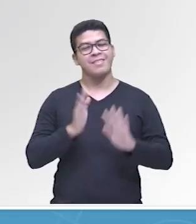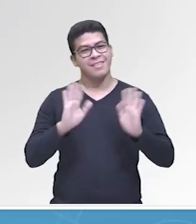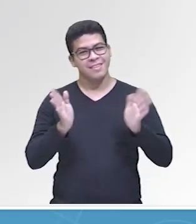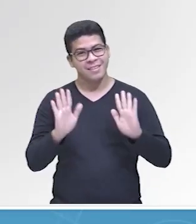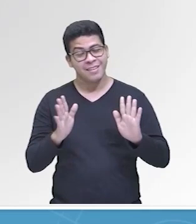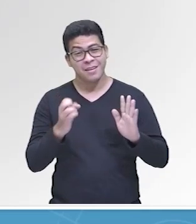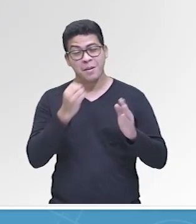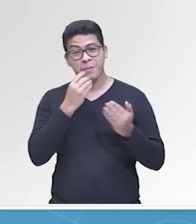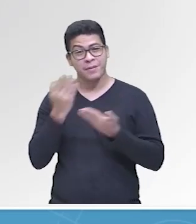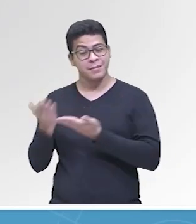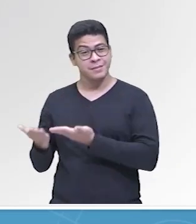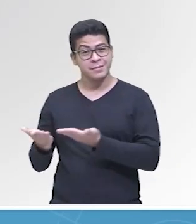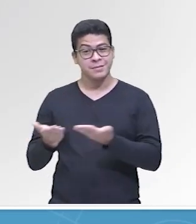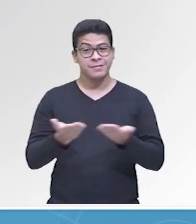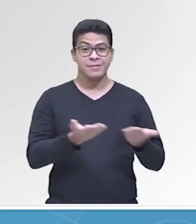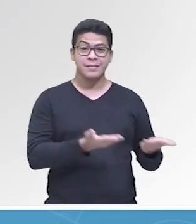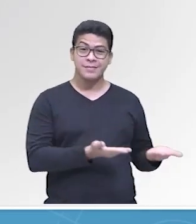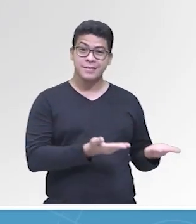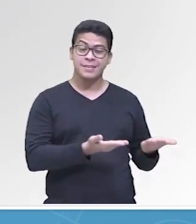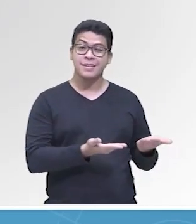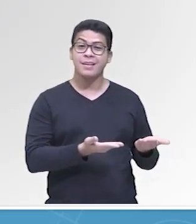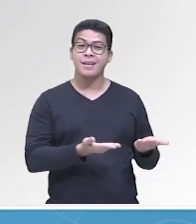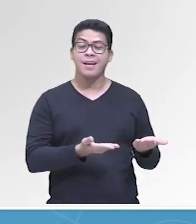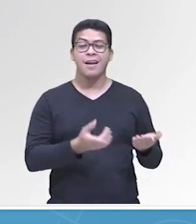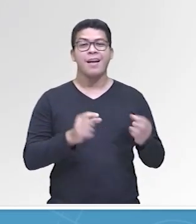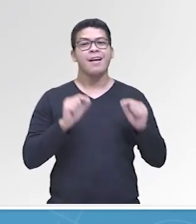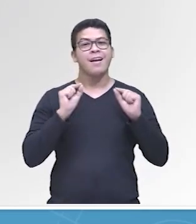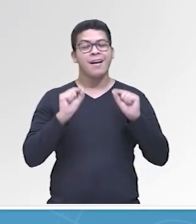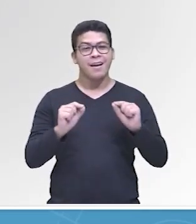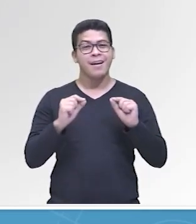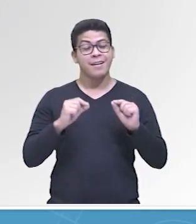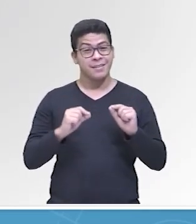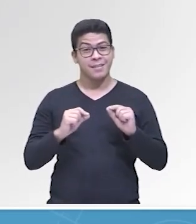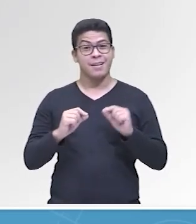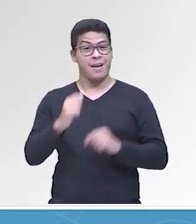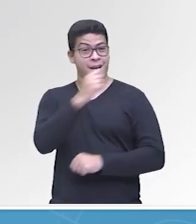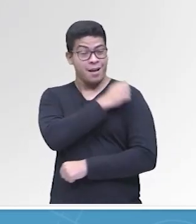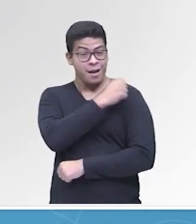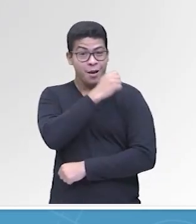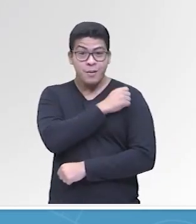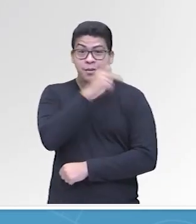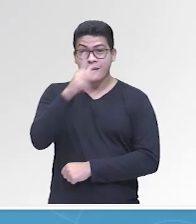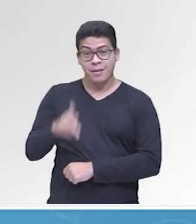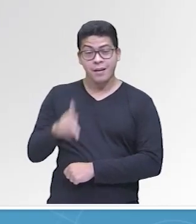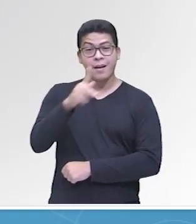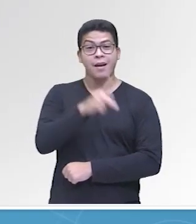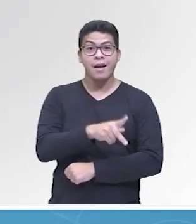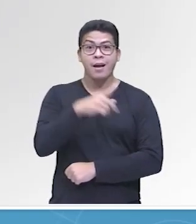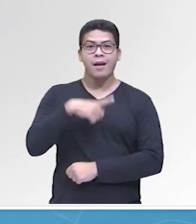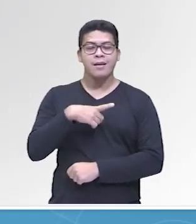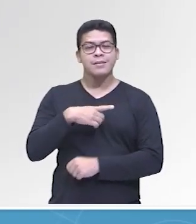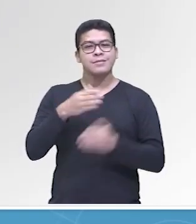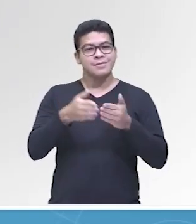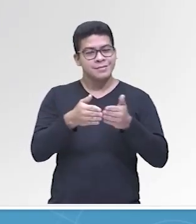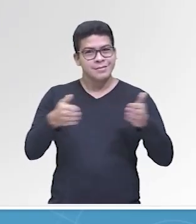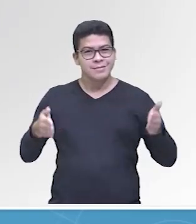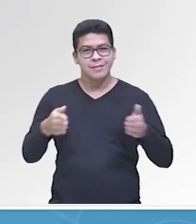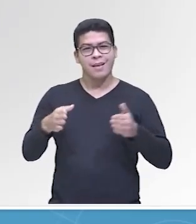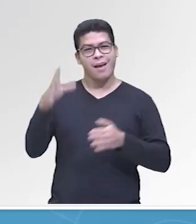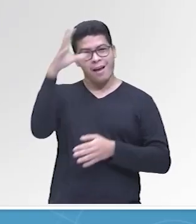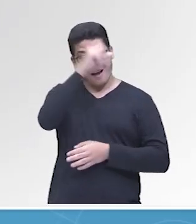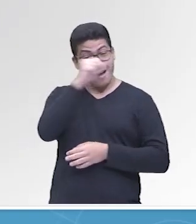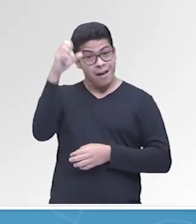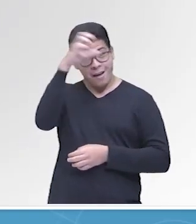Olá, sejam todos muito bem-vindos, alunos e professores, para mais este momento de